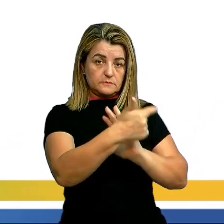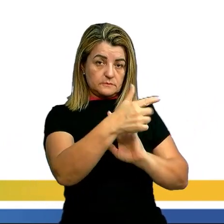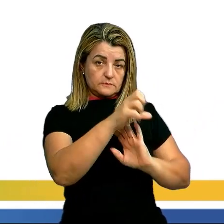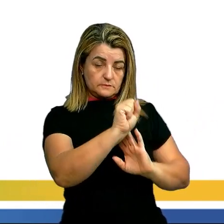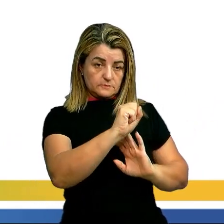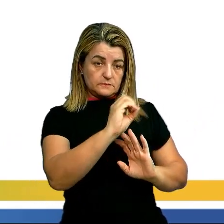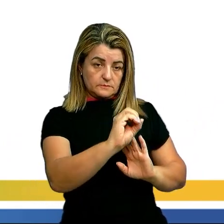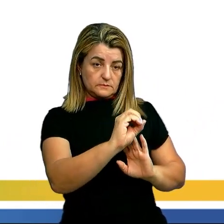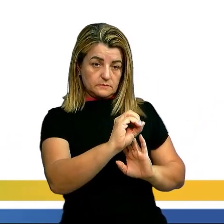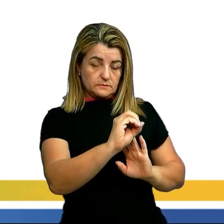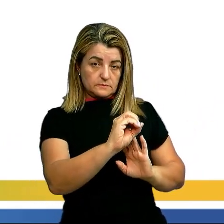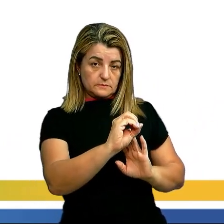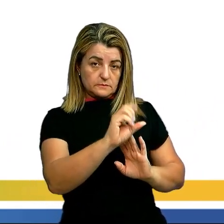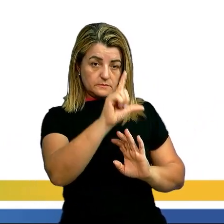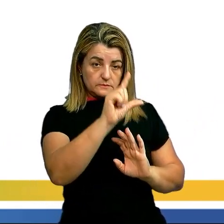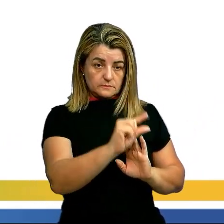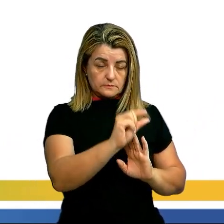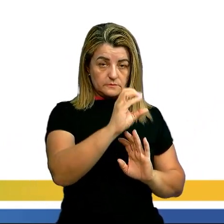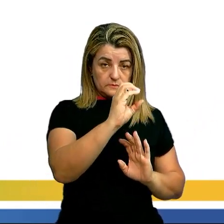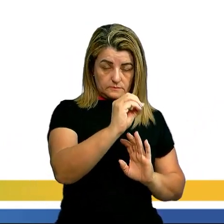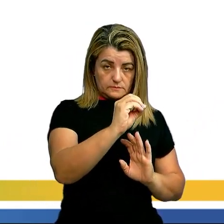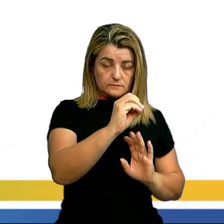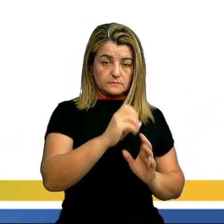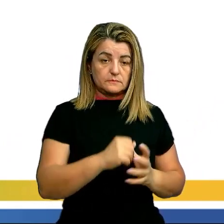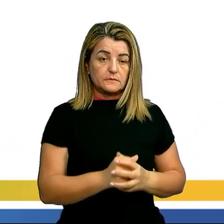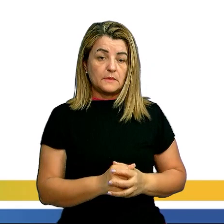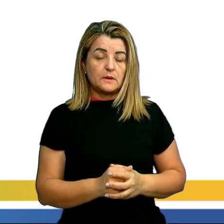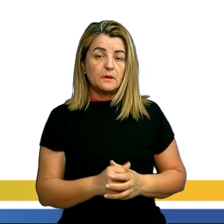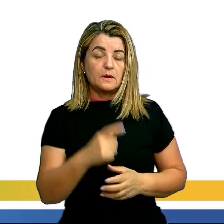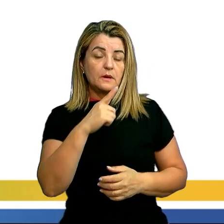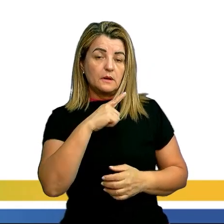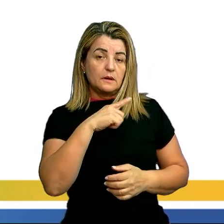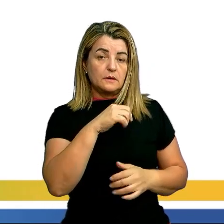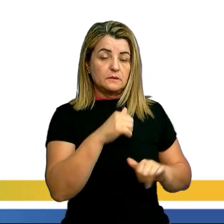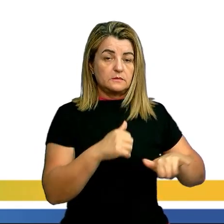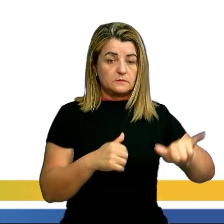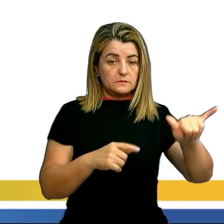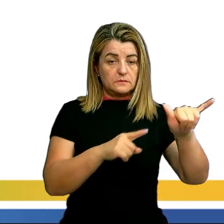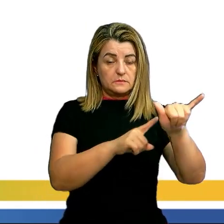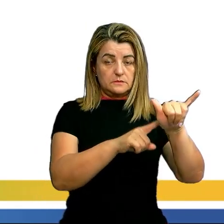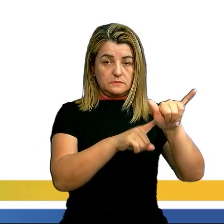280 menor ou igual que zero. Então, nós temos y